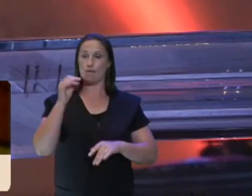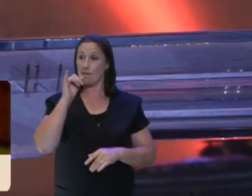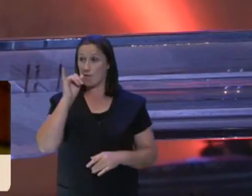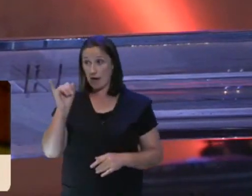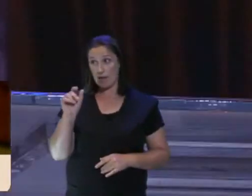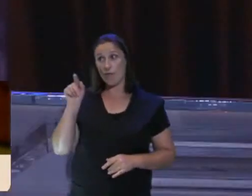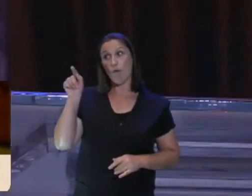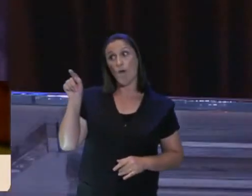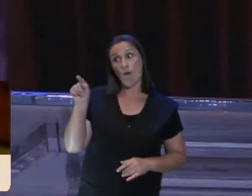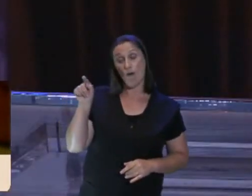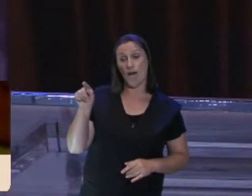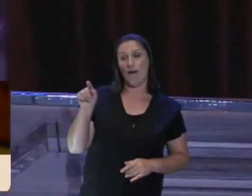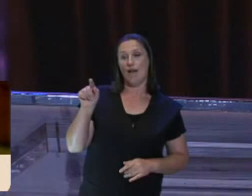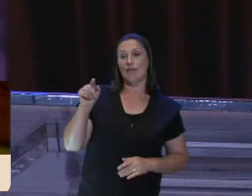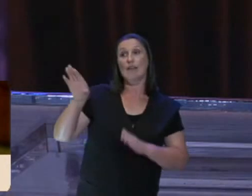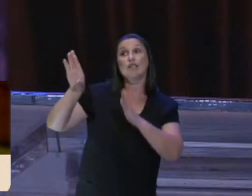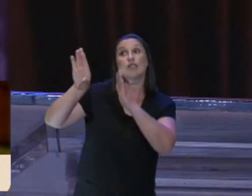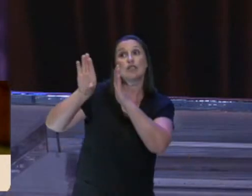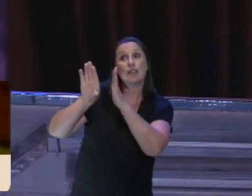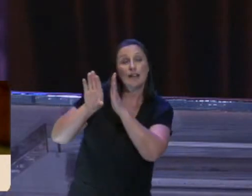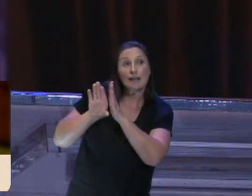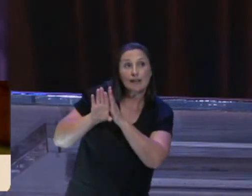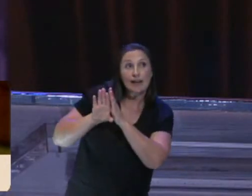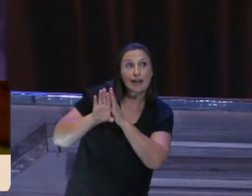chegar aquele